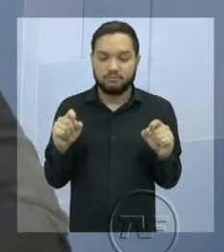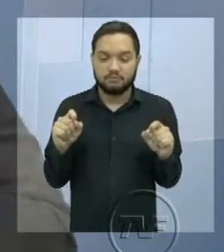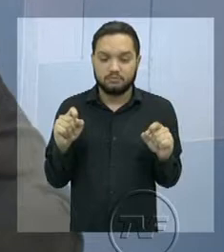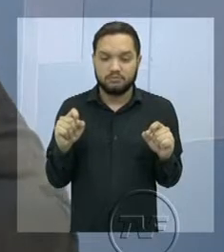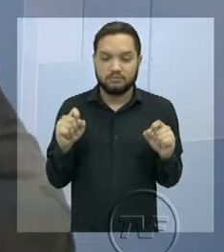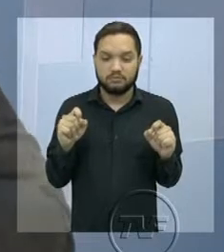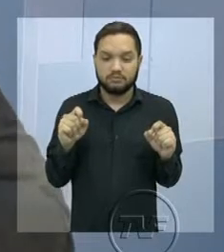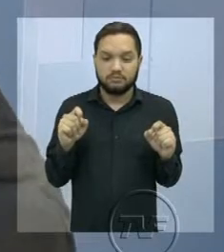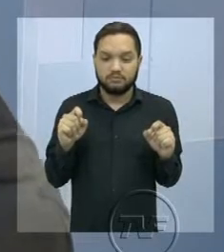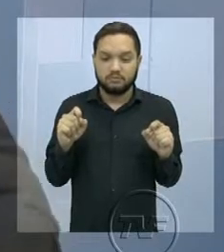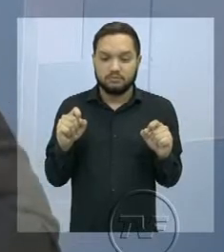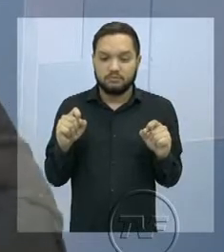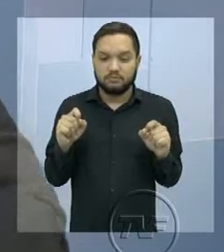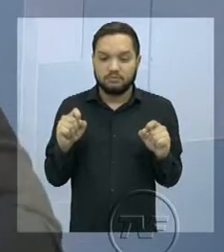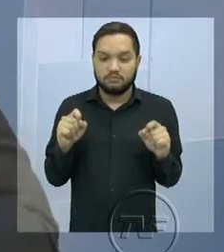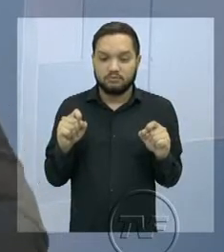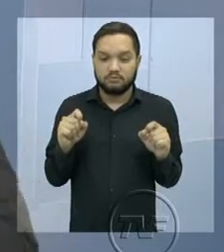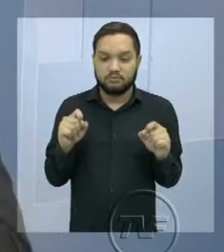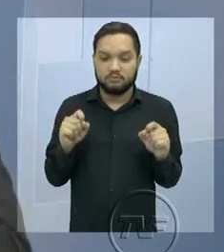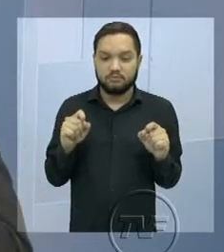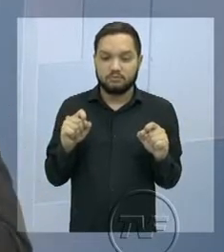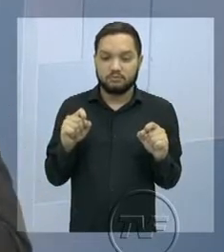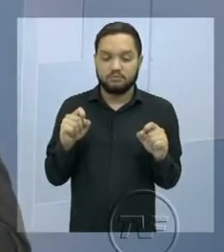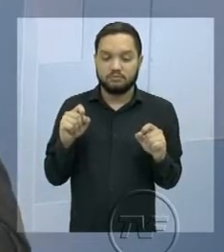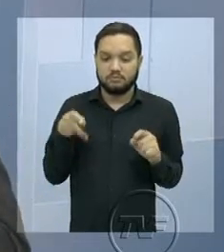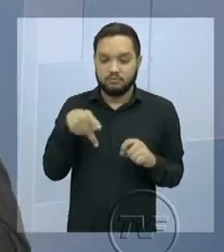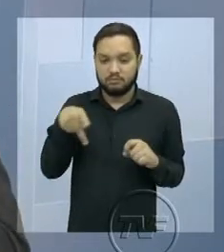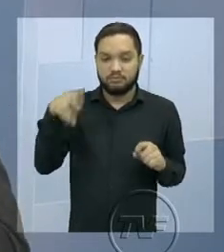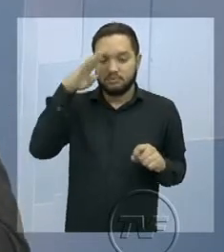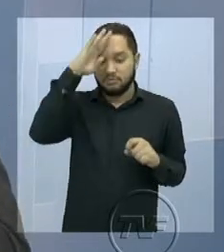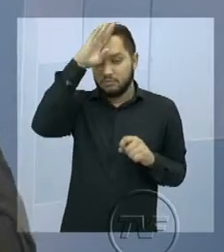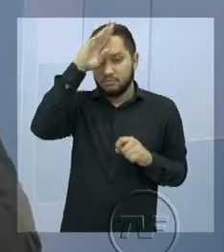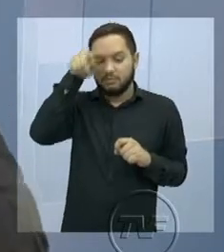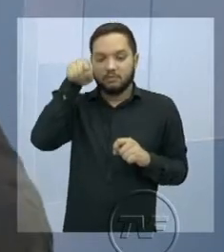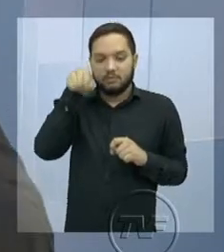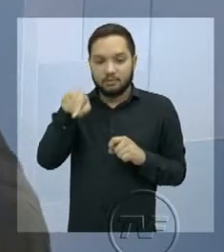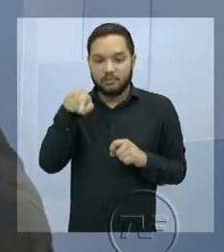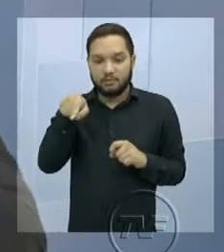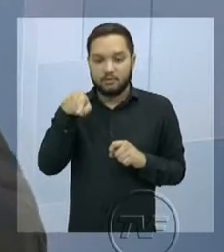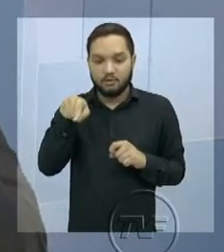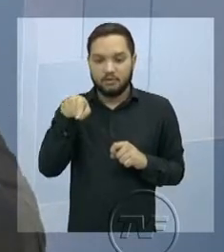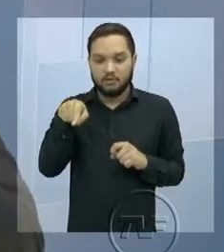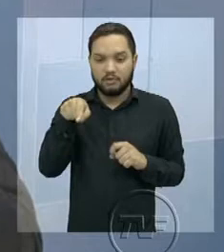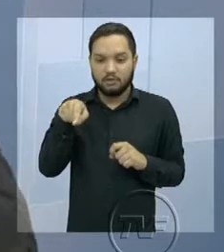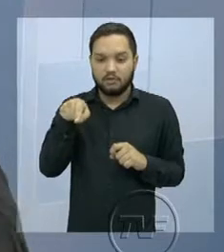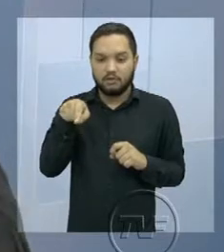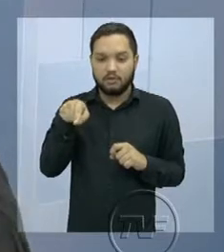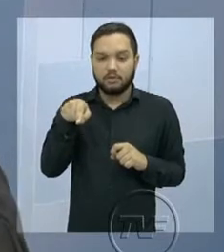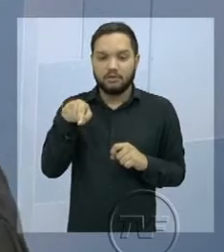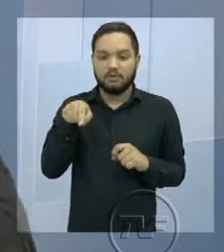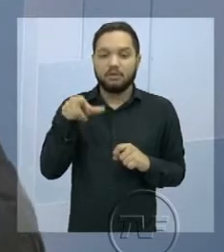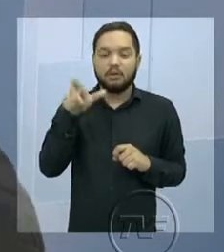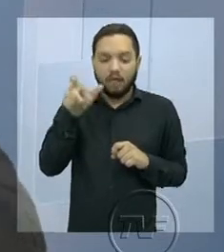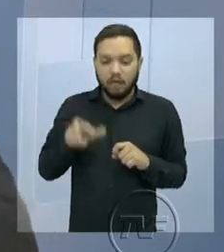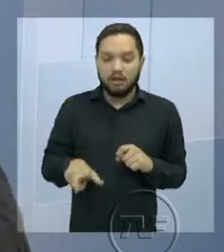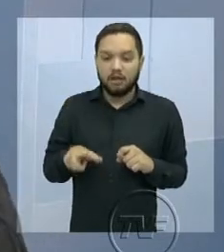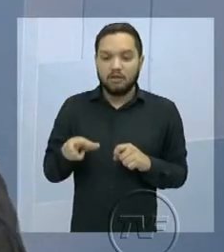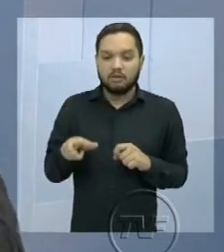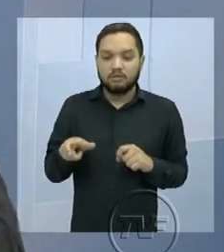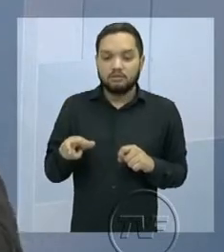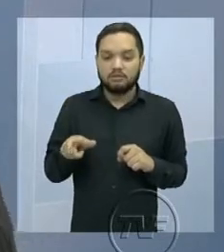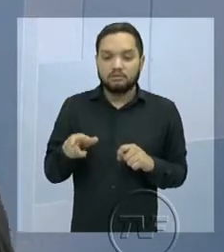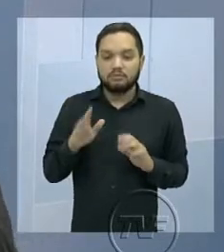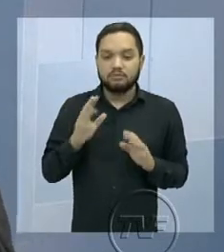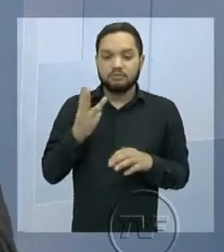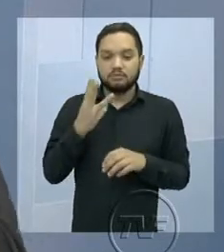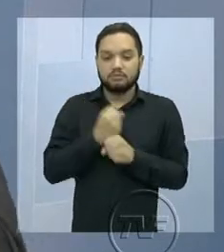O animal político que tem dentro do presidente Jair Messias Bolsonaro, quando eu falo animal político, no bom sentido, o cara que, poxa, está ali mais